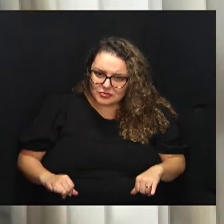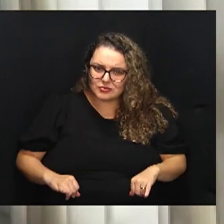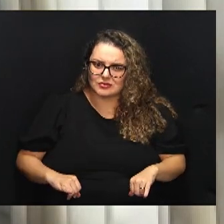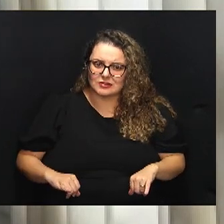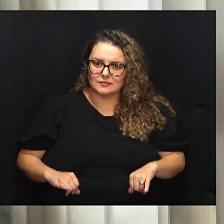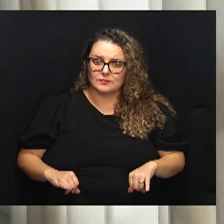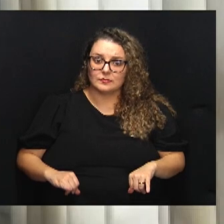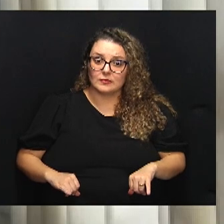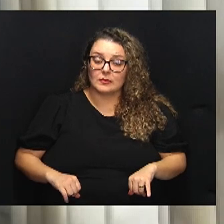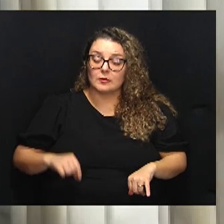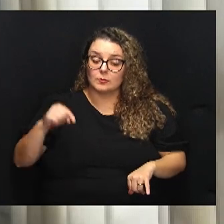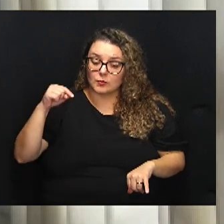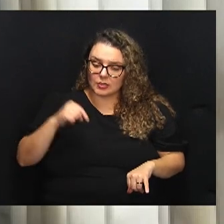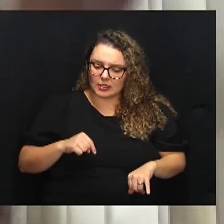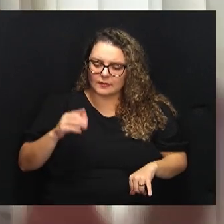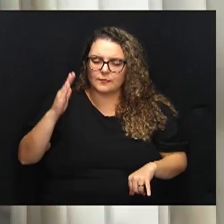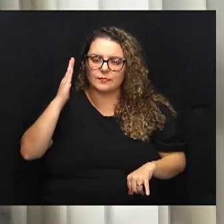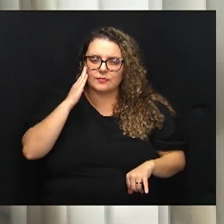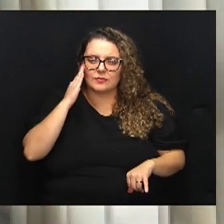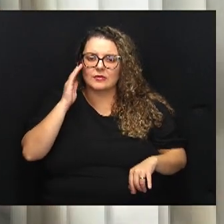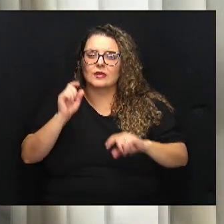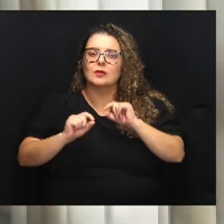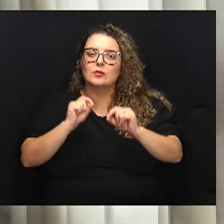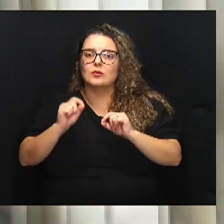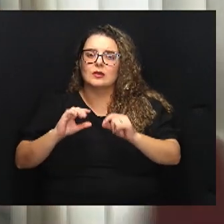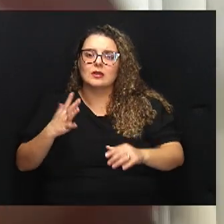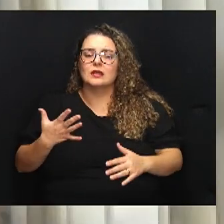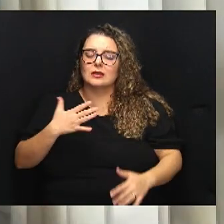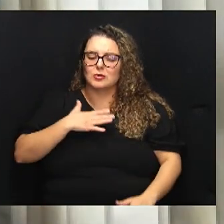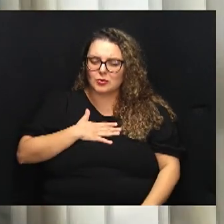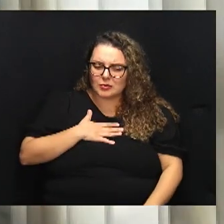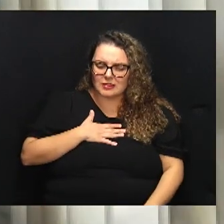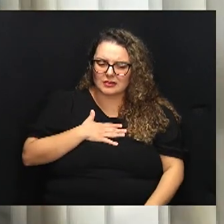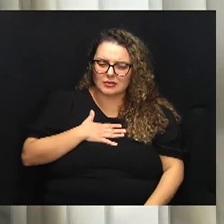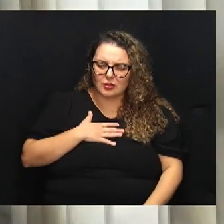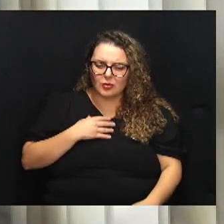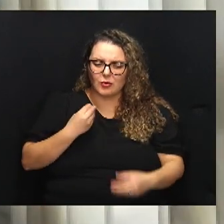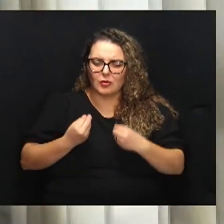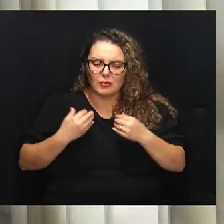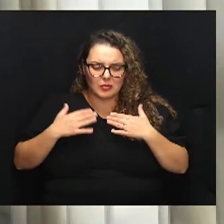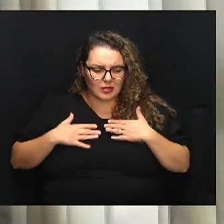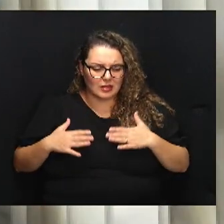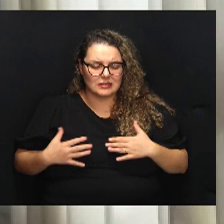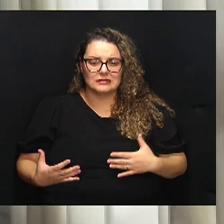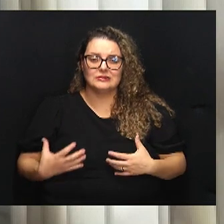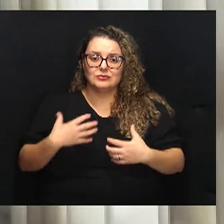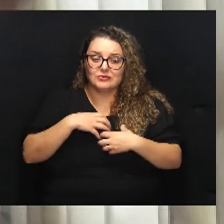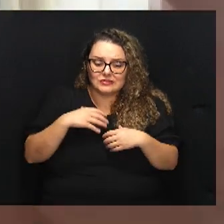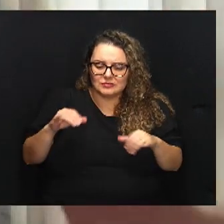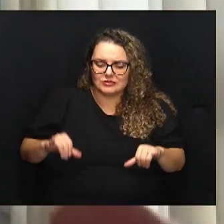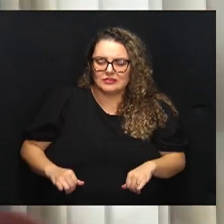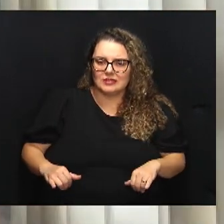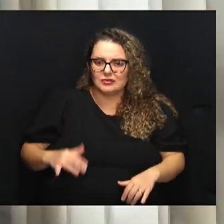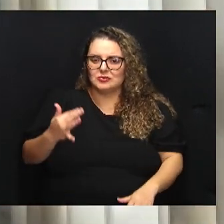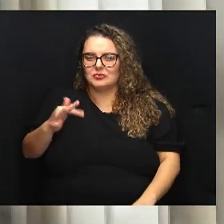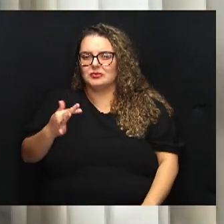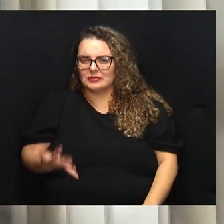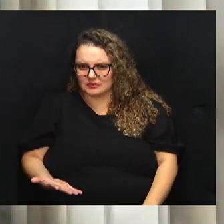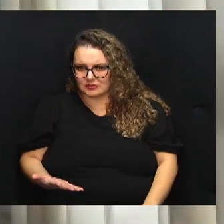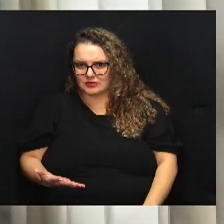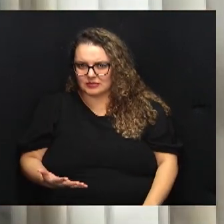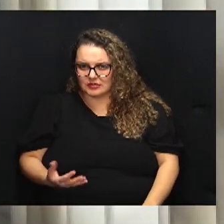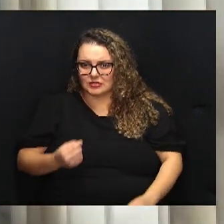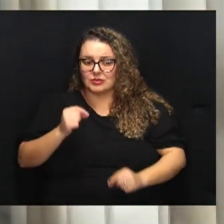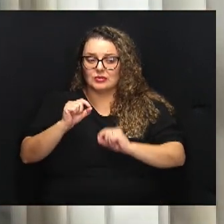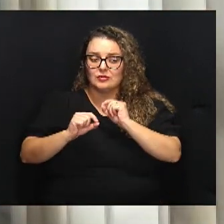que a partir daí você entenda o que está acontecendo com você, com o seu corpo, e aonde essa dor está te